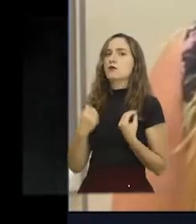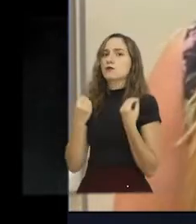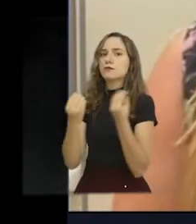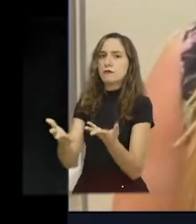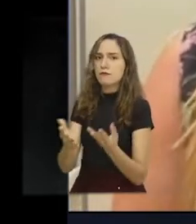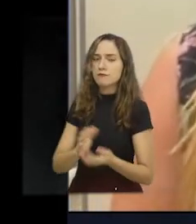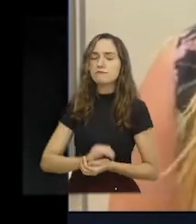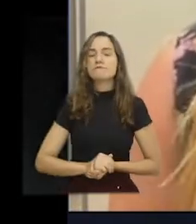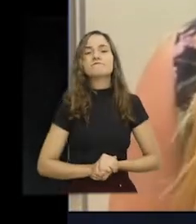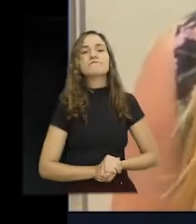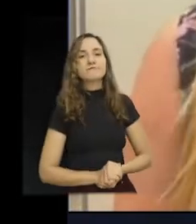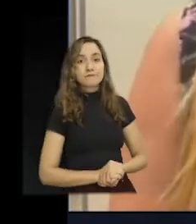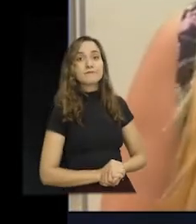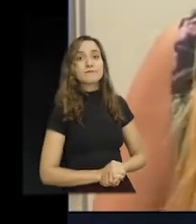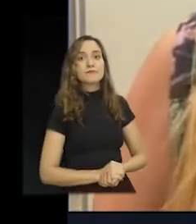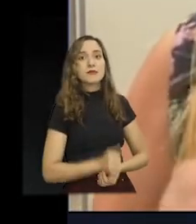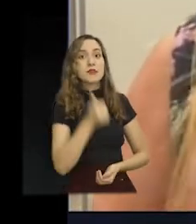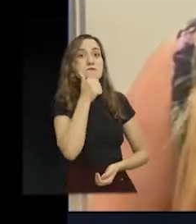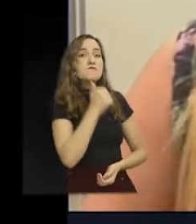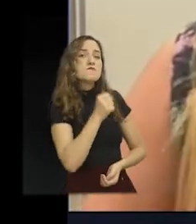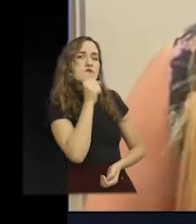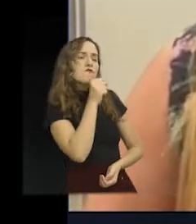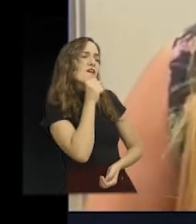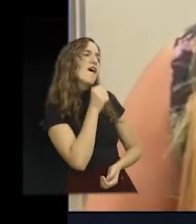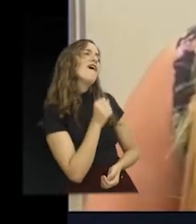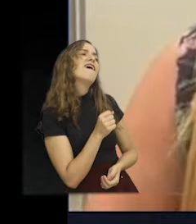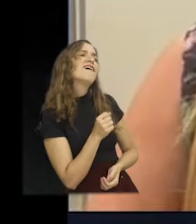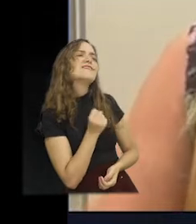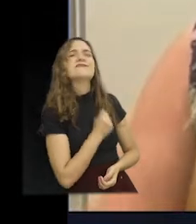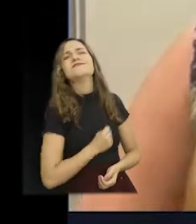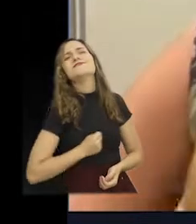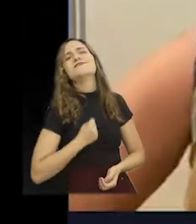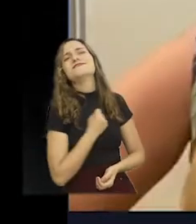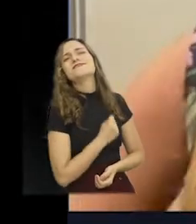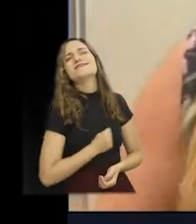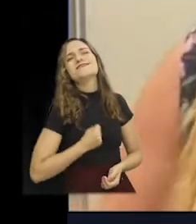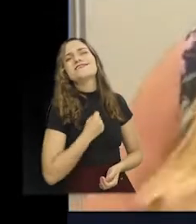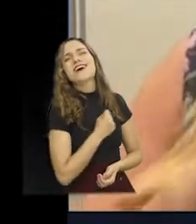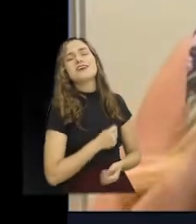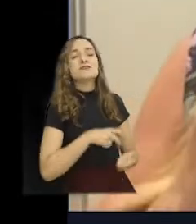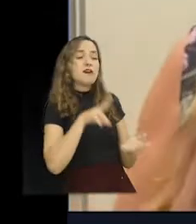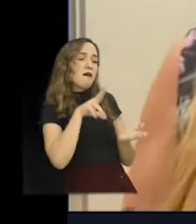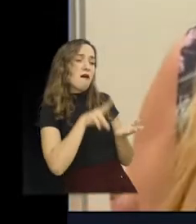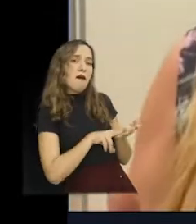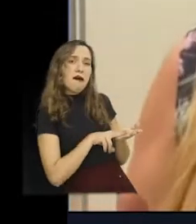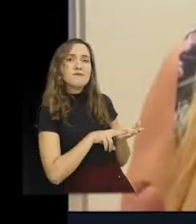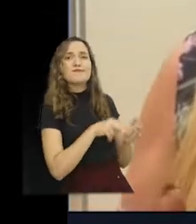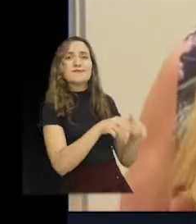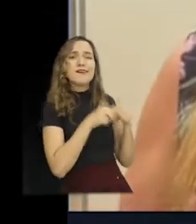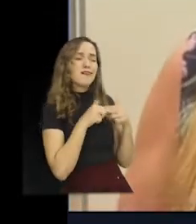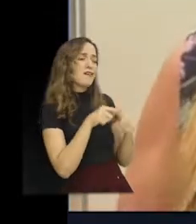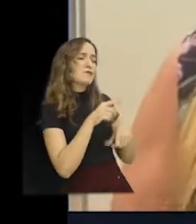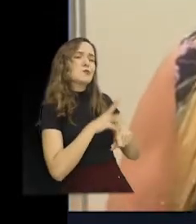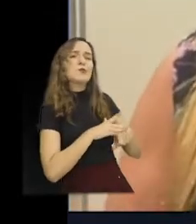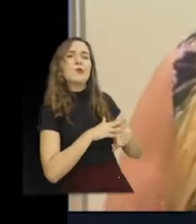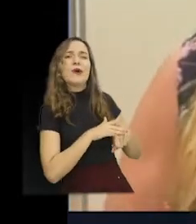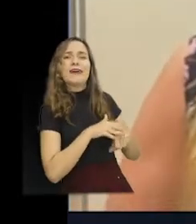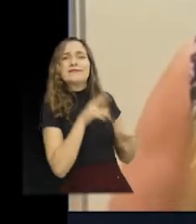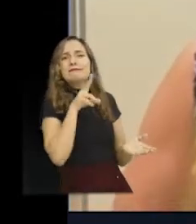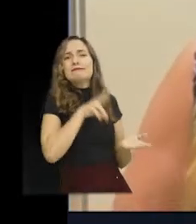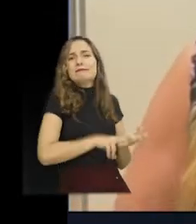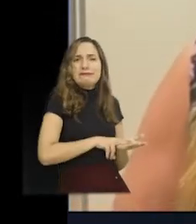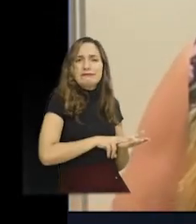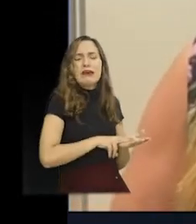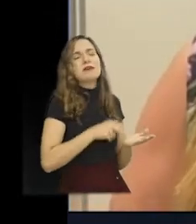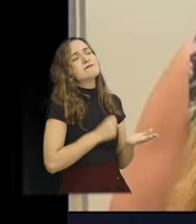para você. A bondosa avó, que estava na cama porque não passava